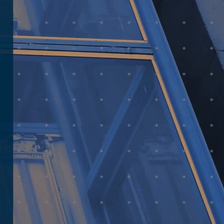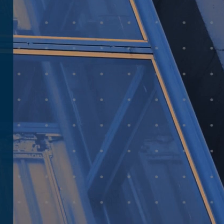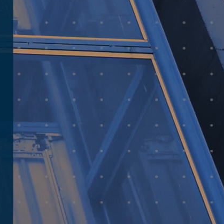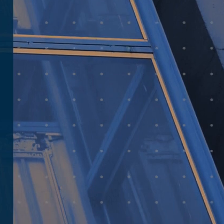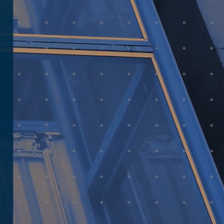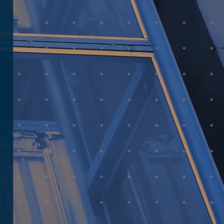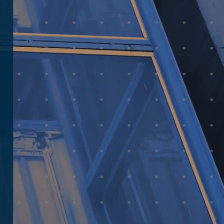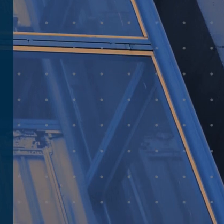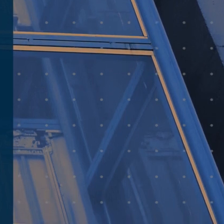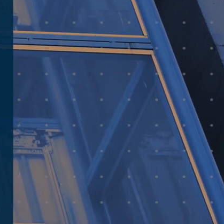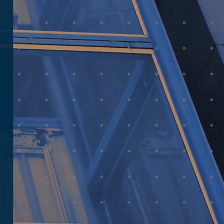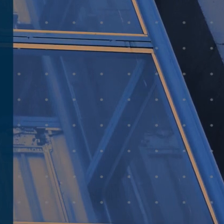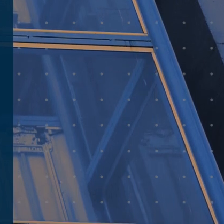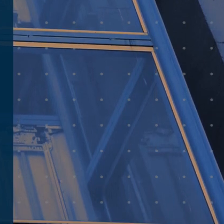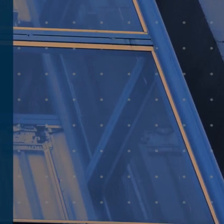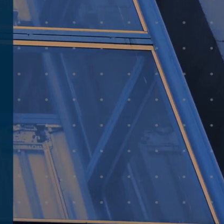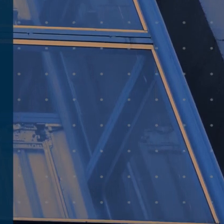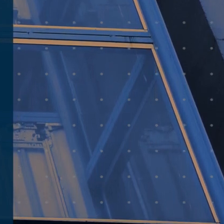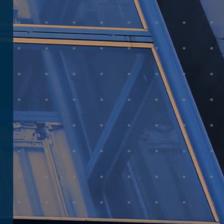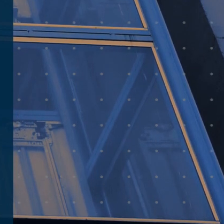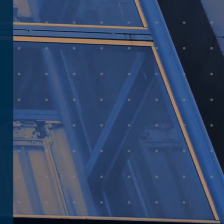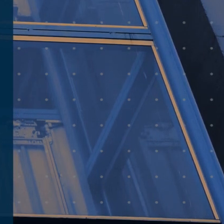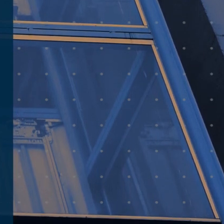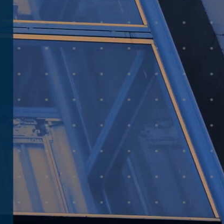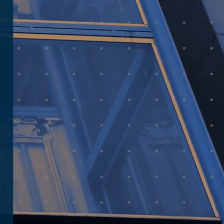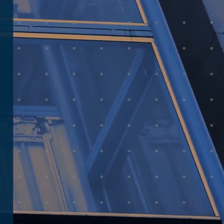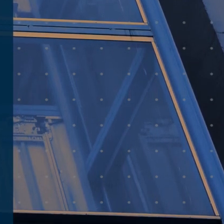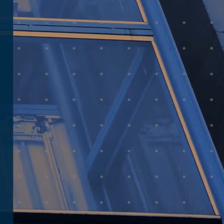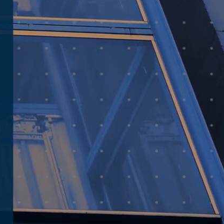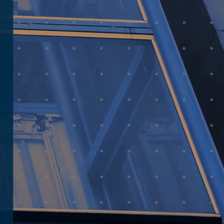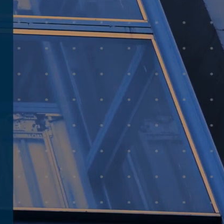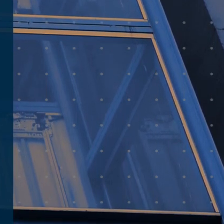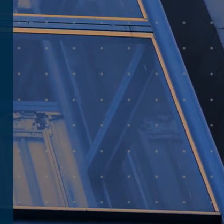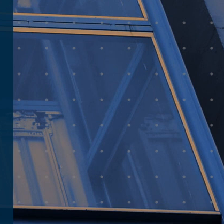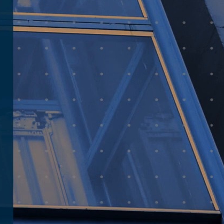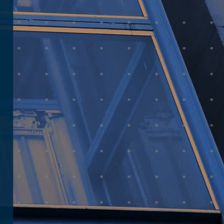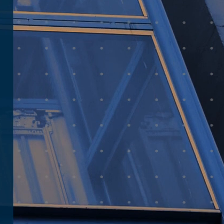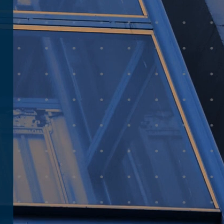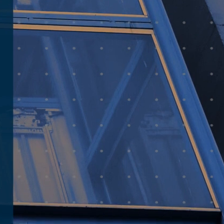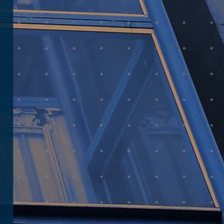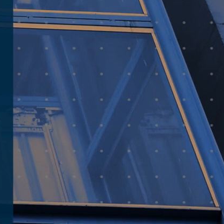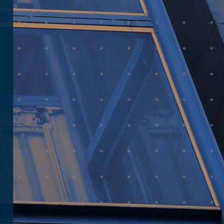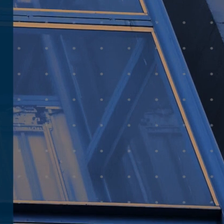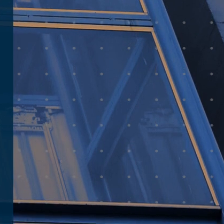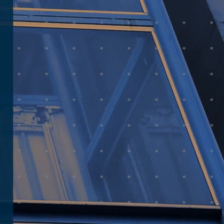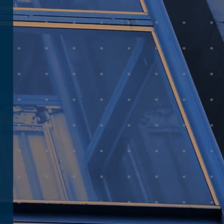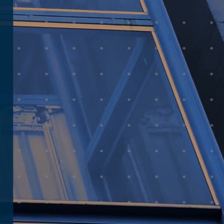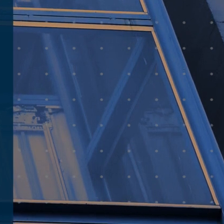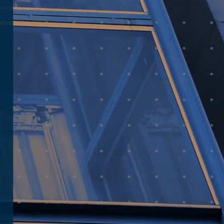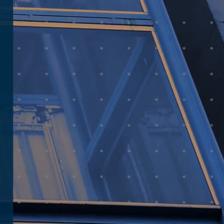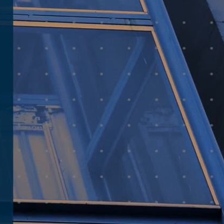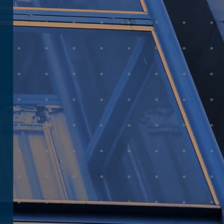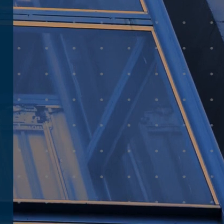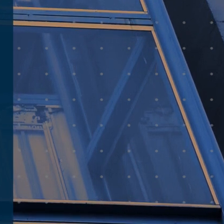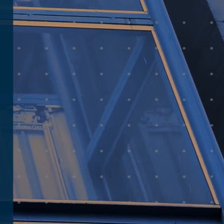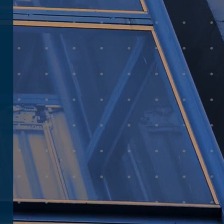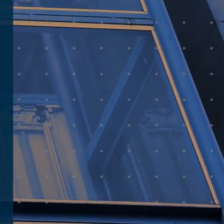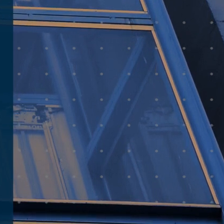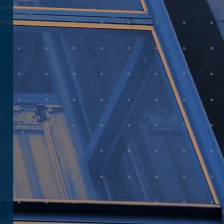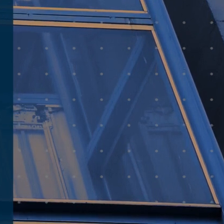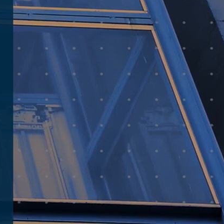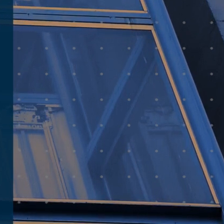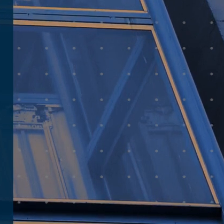de prevenção de perdas, ajudante de açougueiro, ajudante geral, ajudante mecânico de refrigeração,